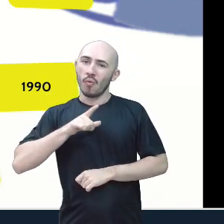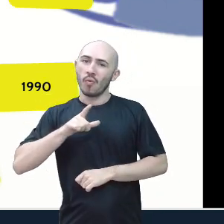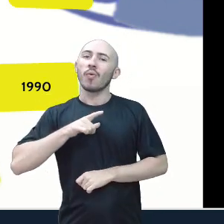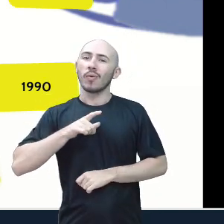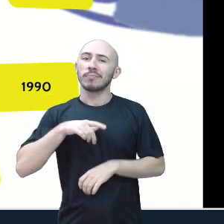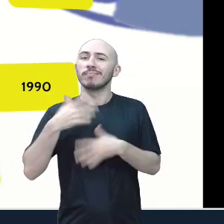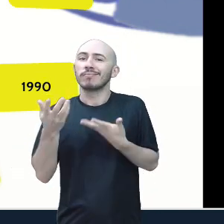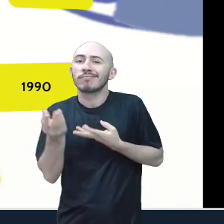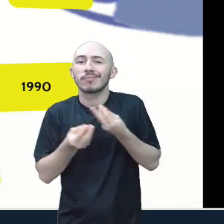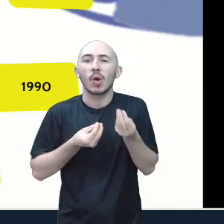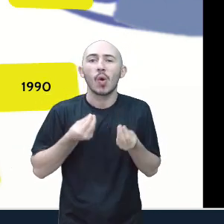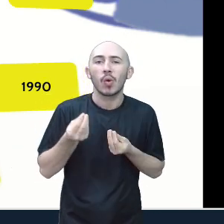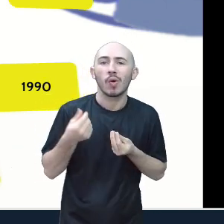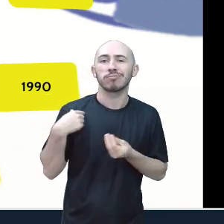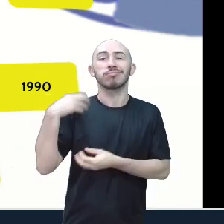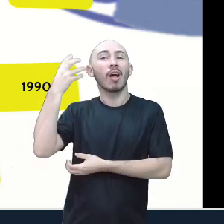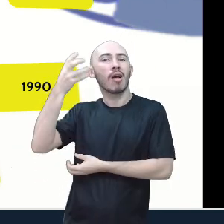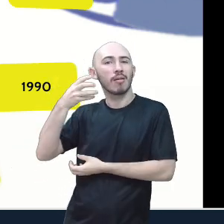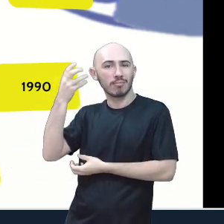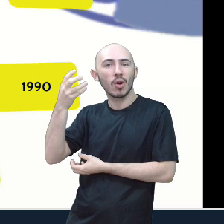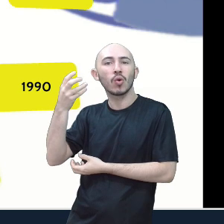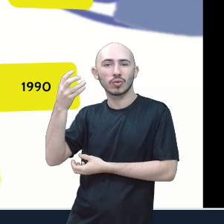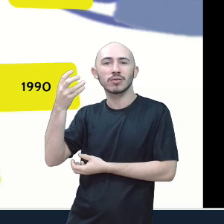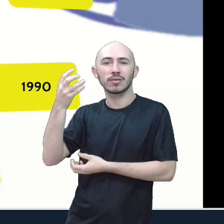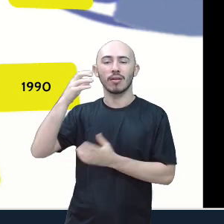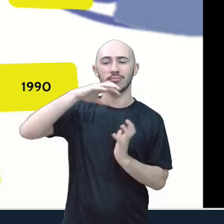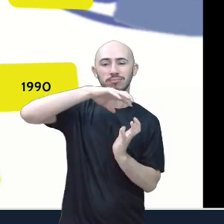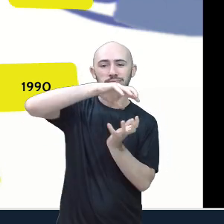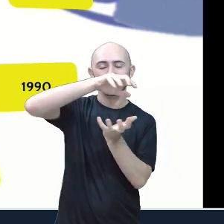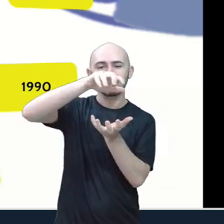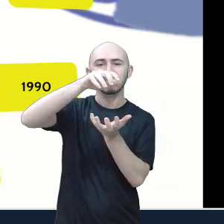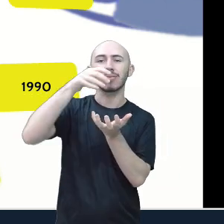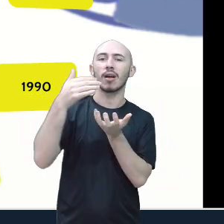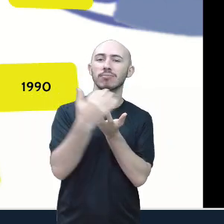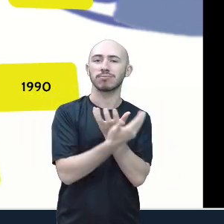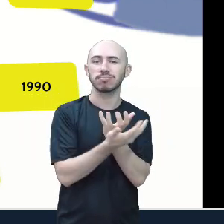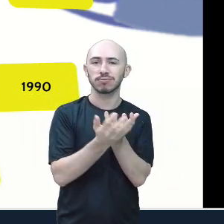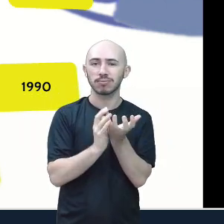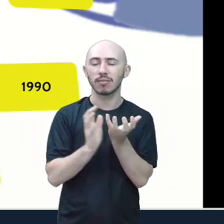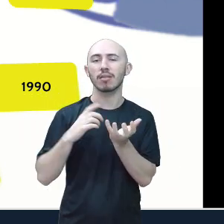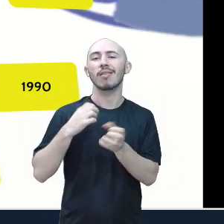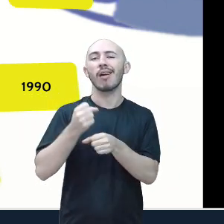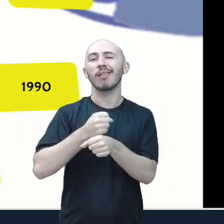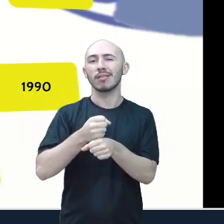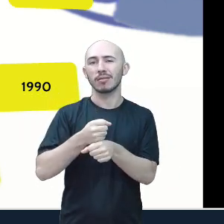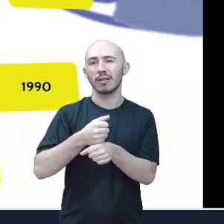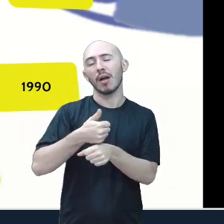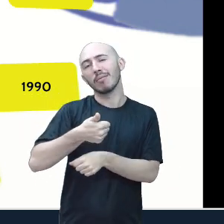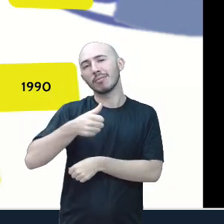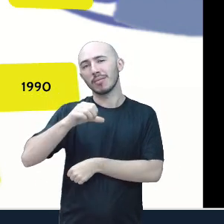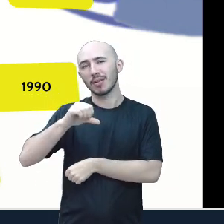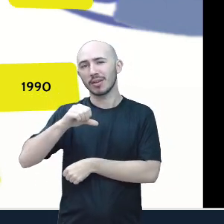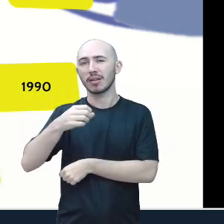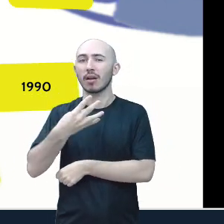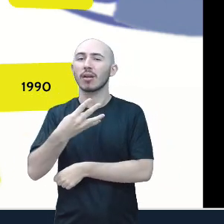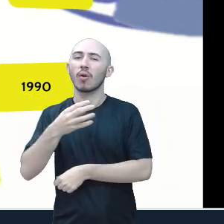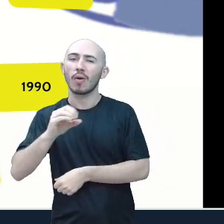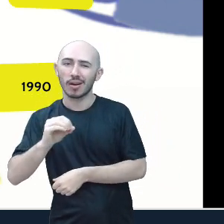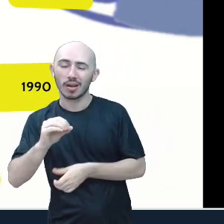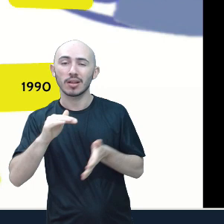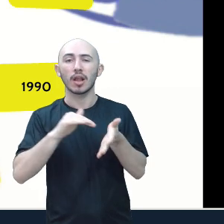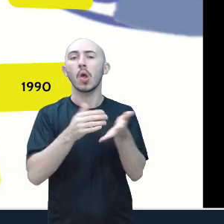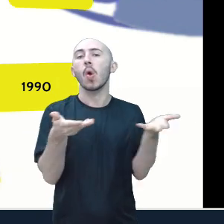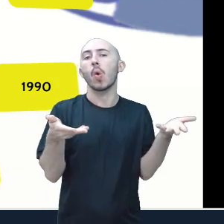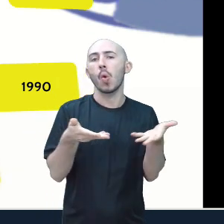da influência da música ocidental, né? Datado da década de 45, mas da década de 40 até os